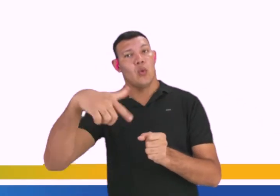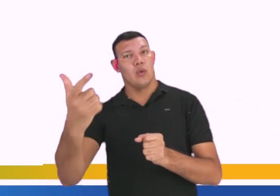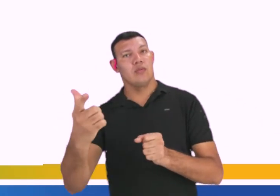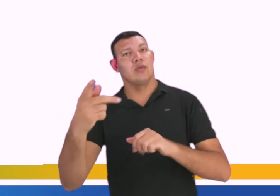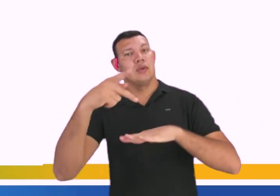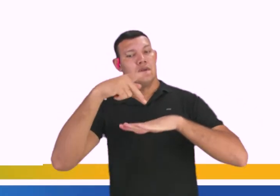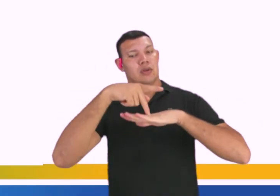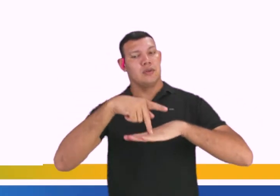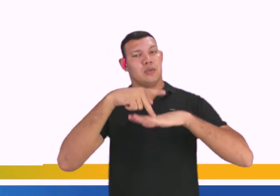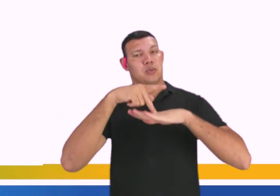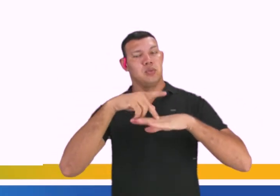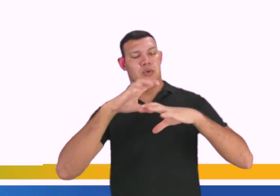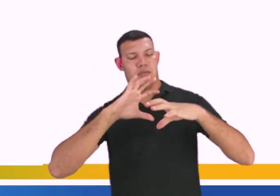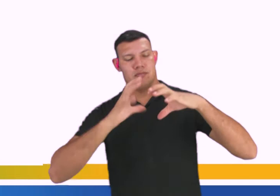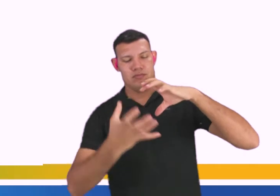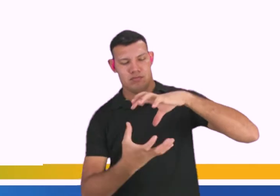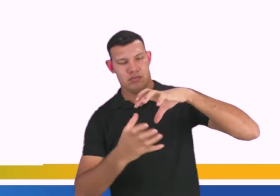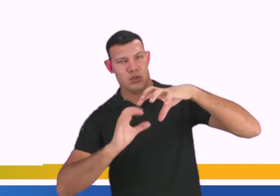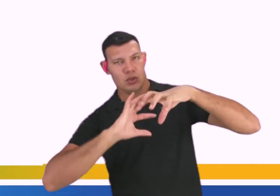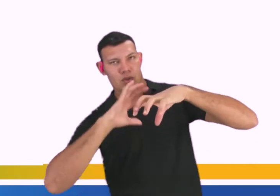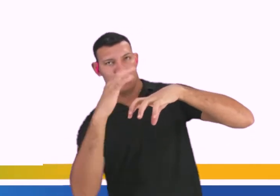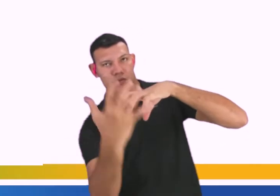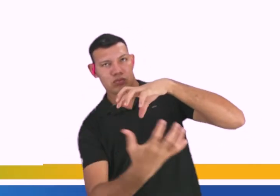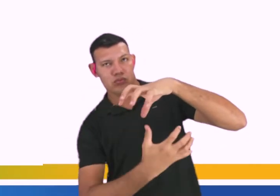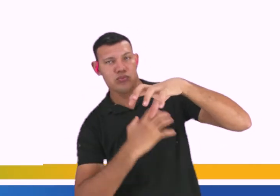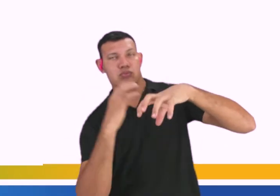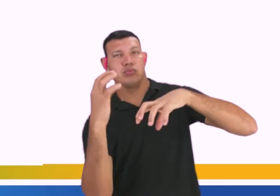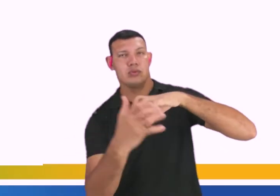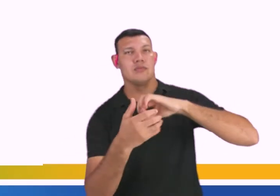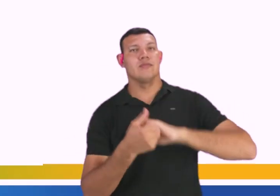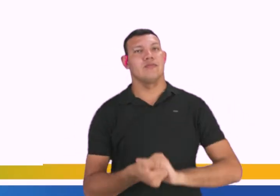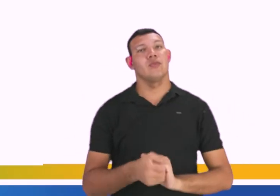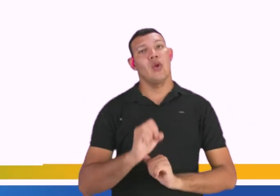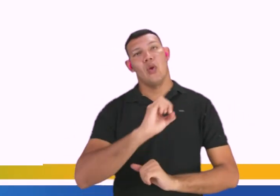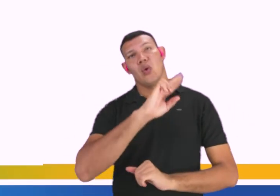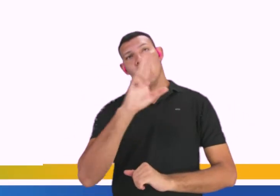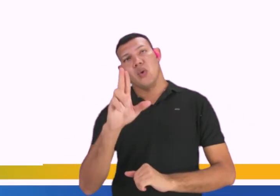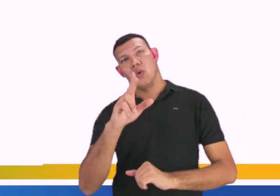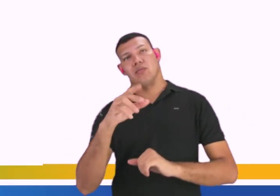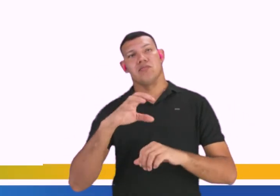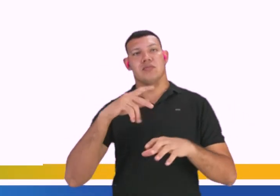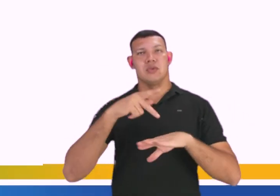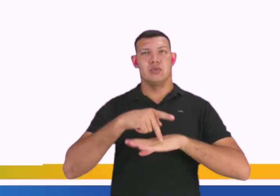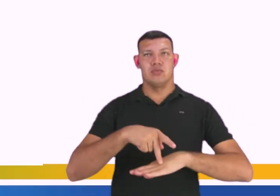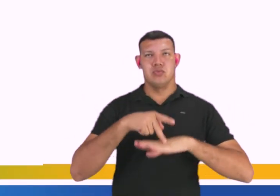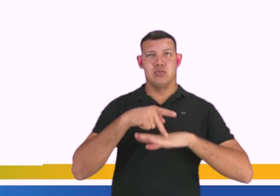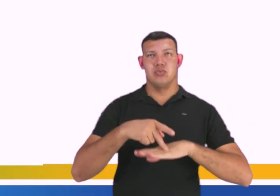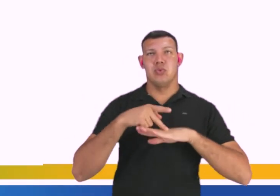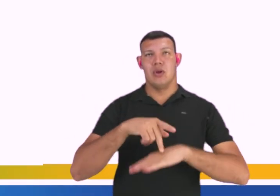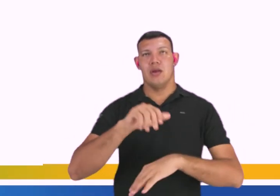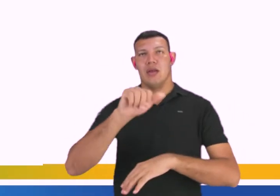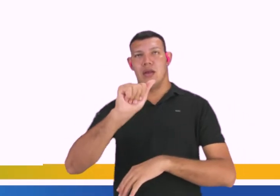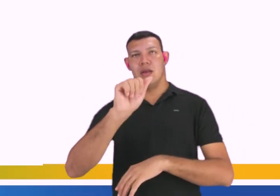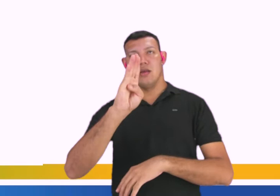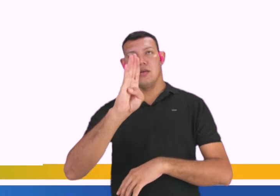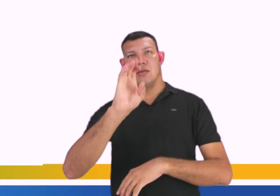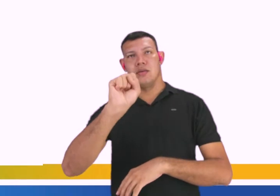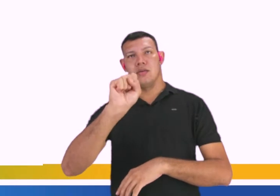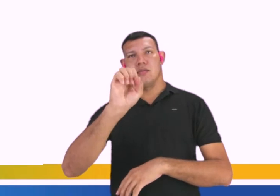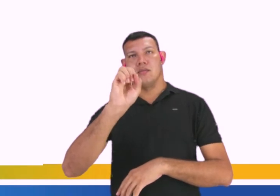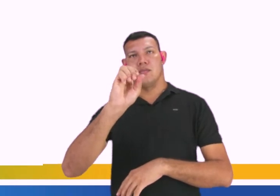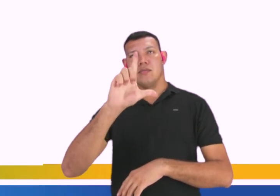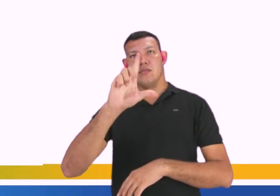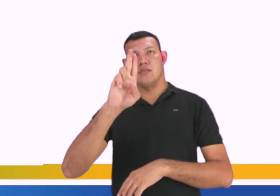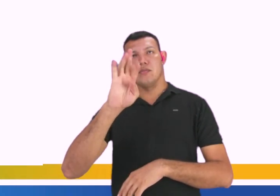pressão atmosférica. E ele tem a ver também com a chamada de pressão absoluta. Então, a pressão, por exemplo, no fundo de um recipiente, chamada de